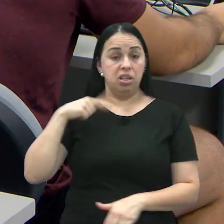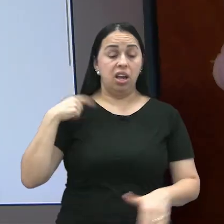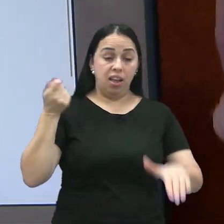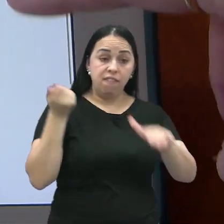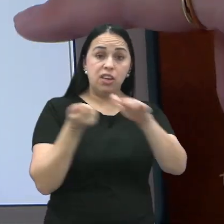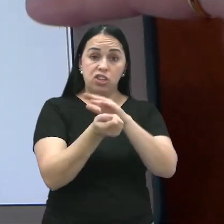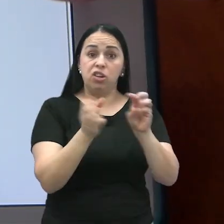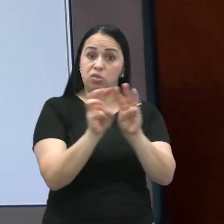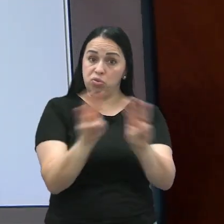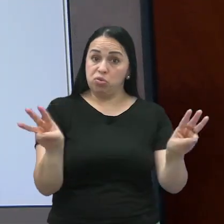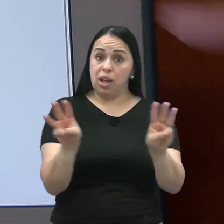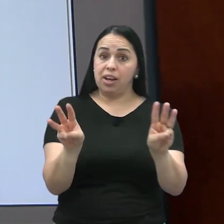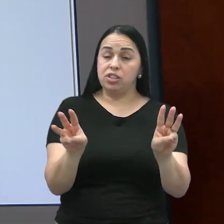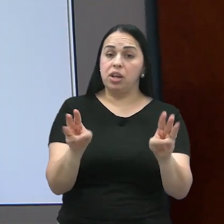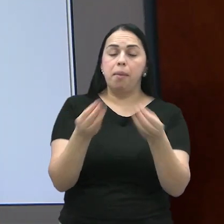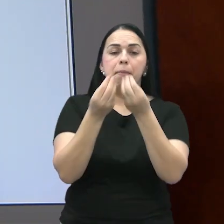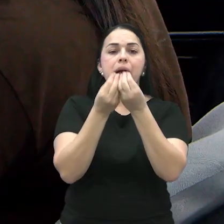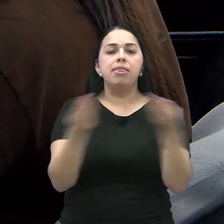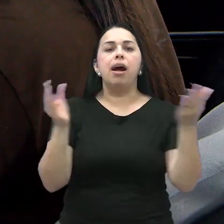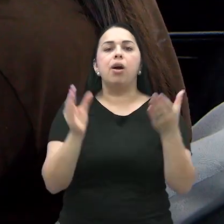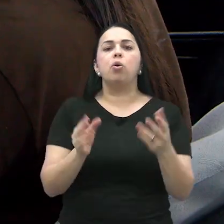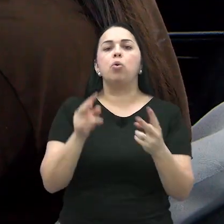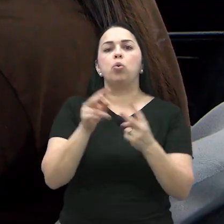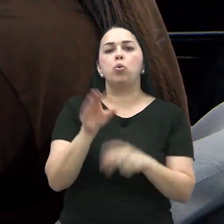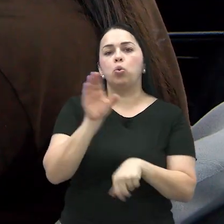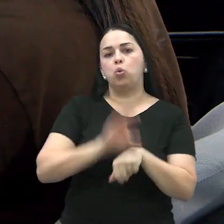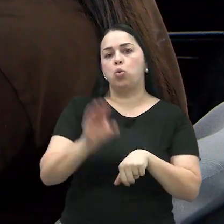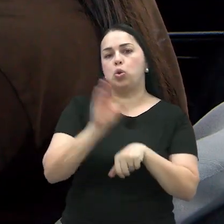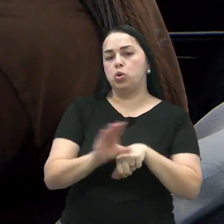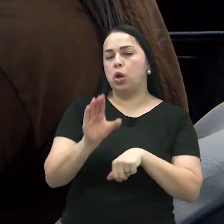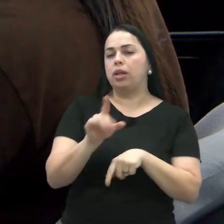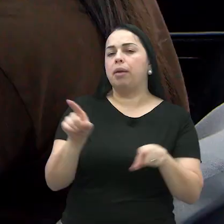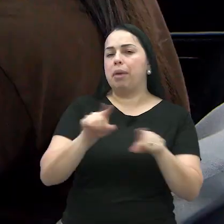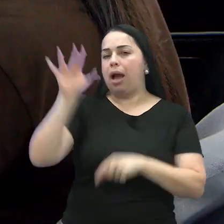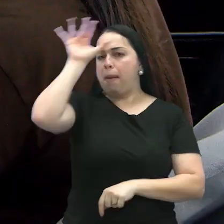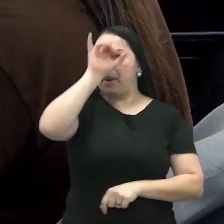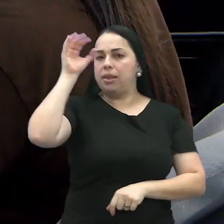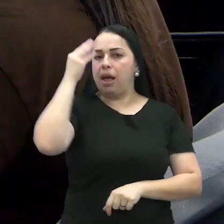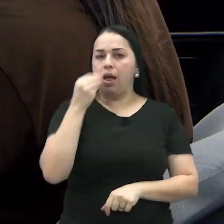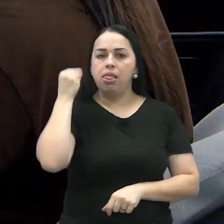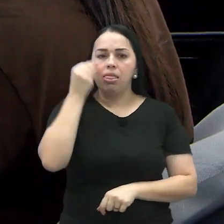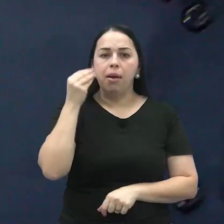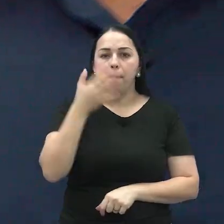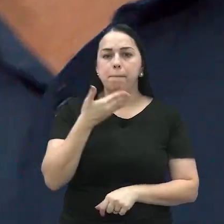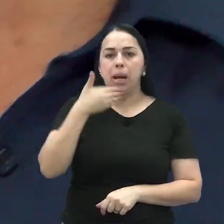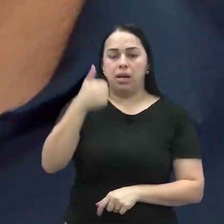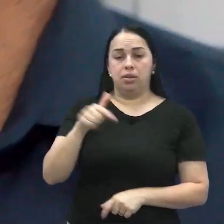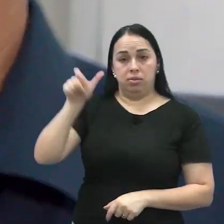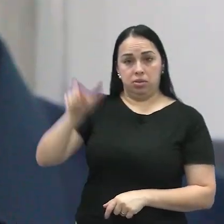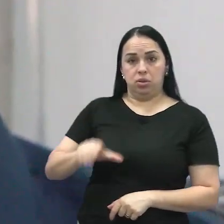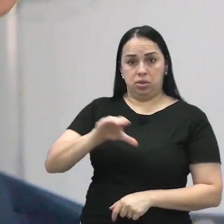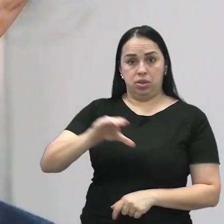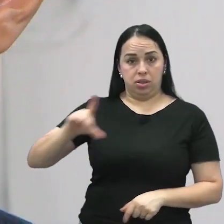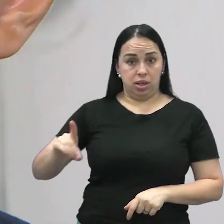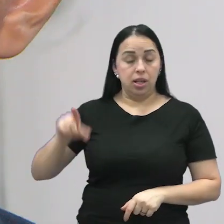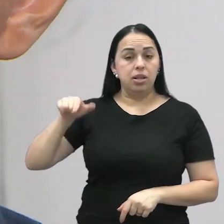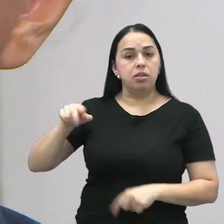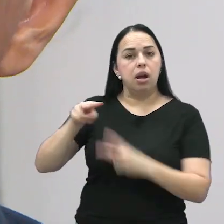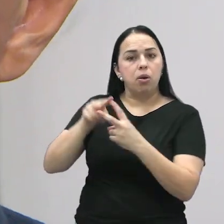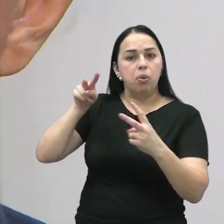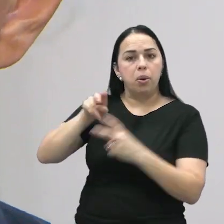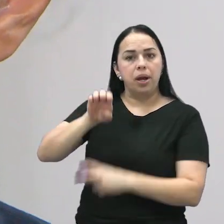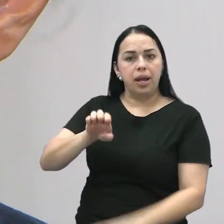José investiu na plataforma digital para oferecer uma melhor experiência aos alunos. O coordenador da